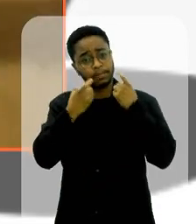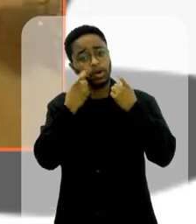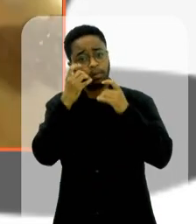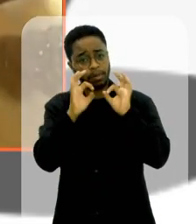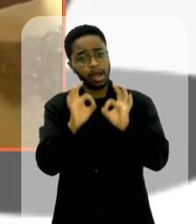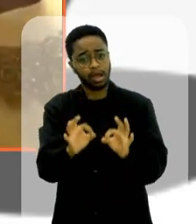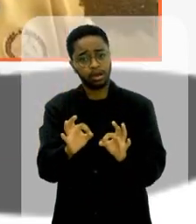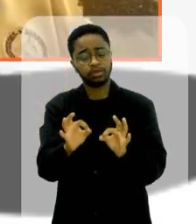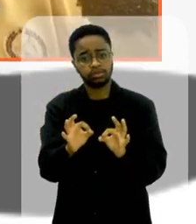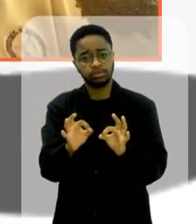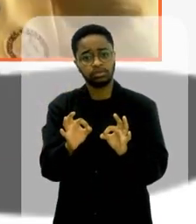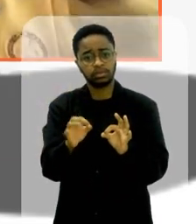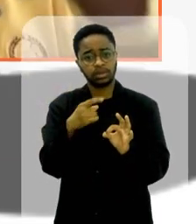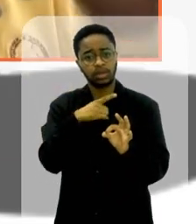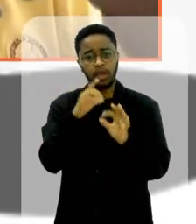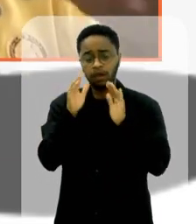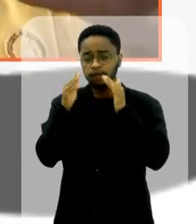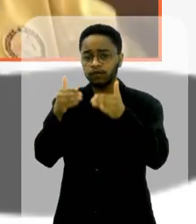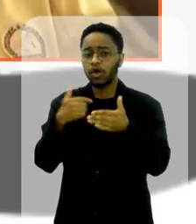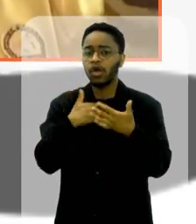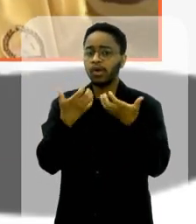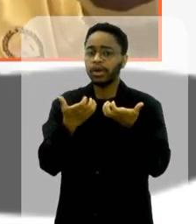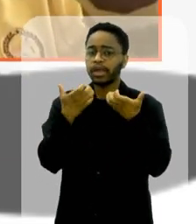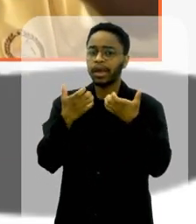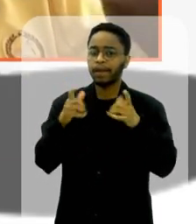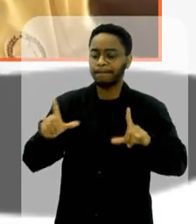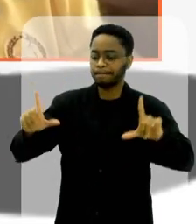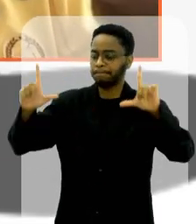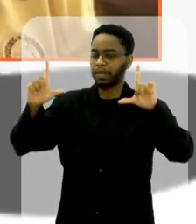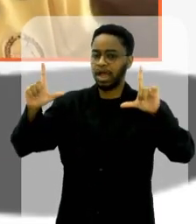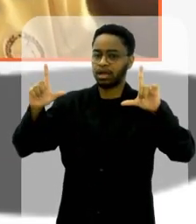muito grande. Eu gostaria muito de colocar